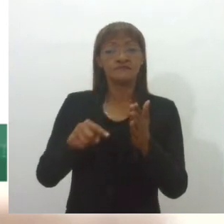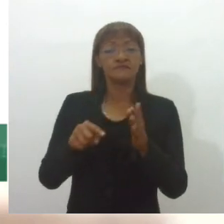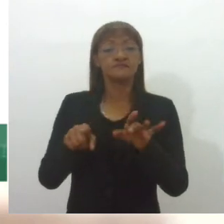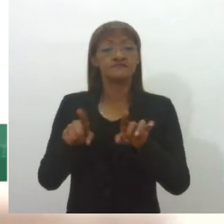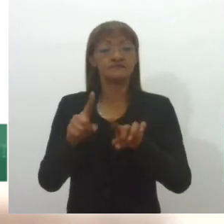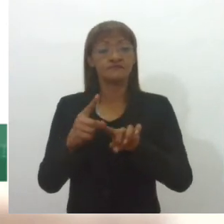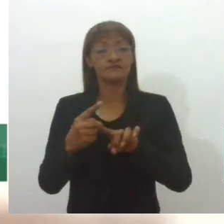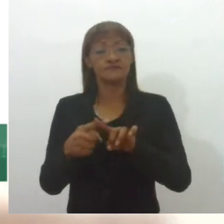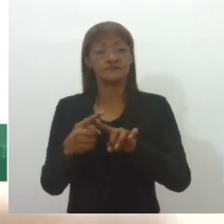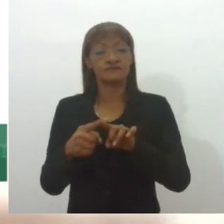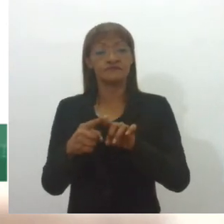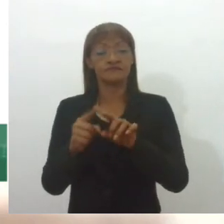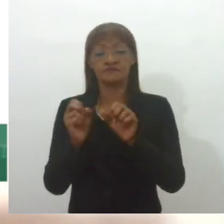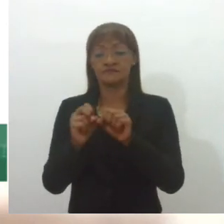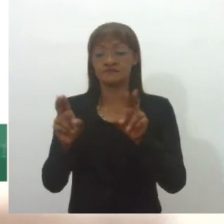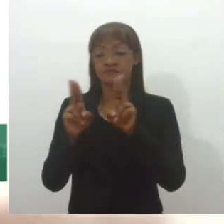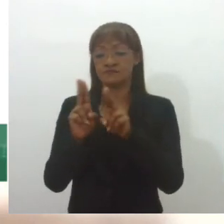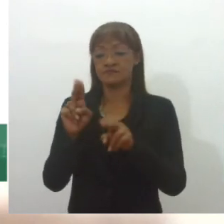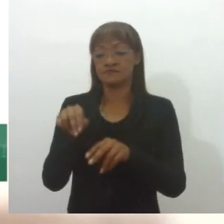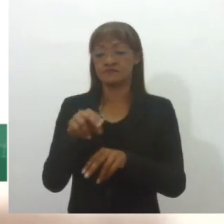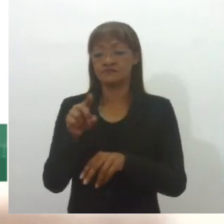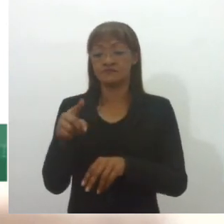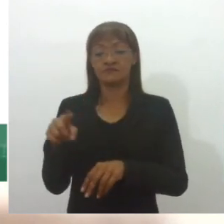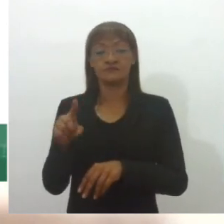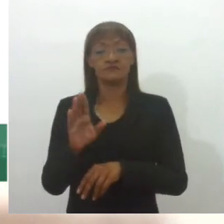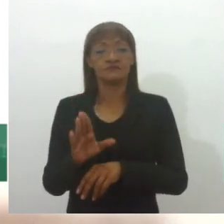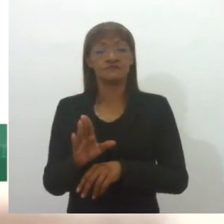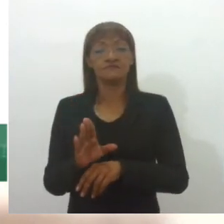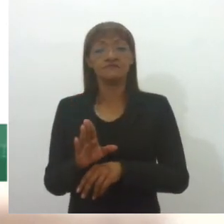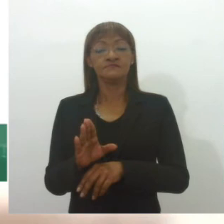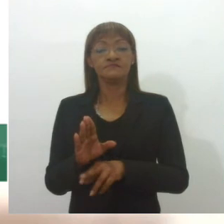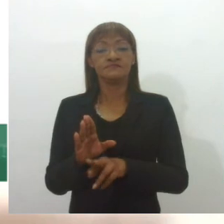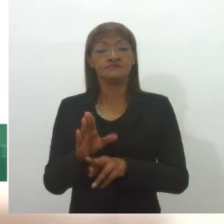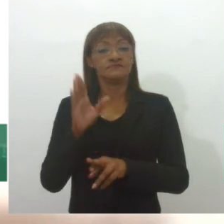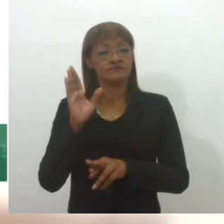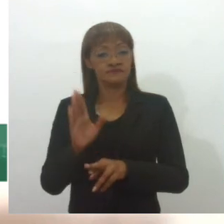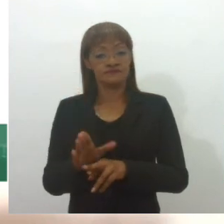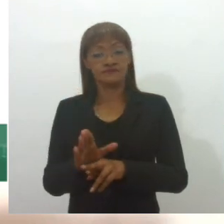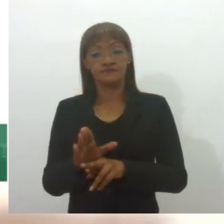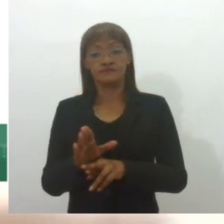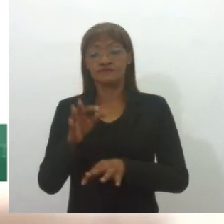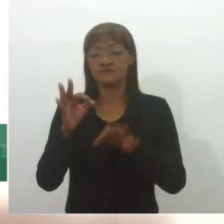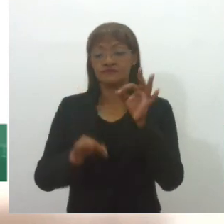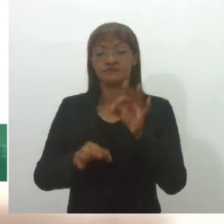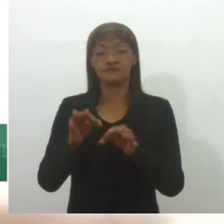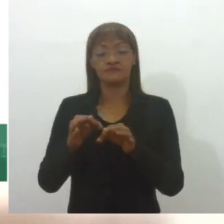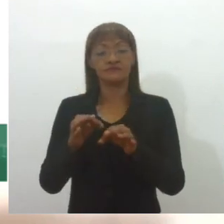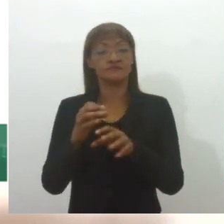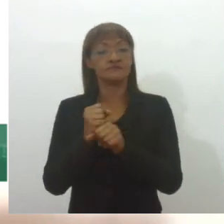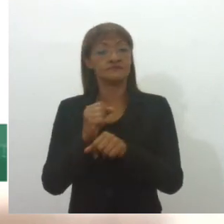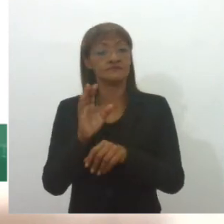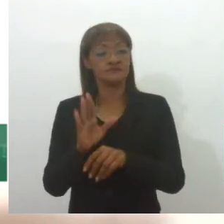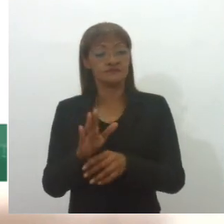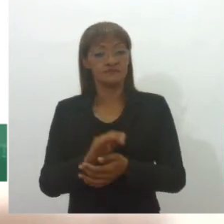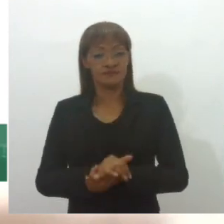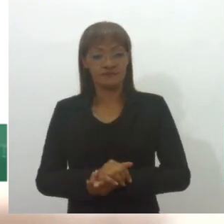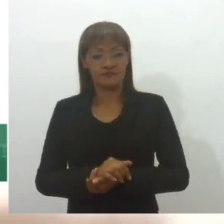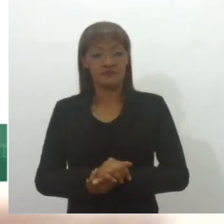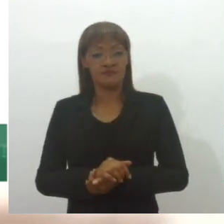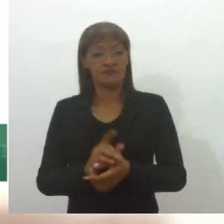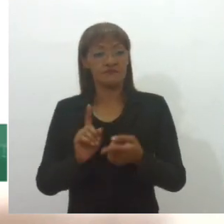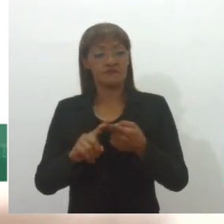já pacificada pelo STF. Então, ao meu ver, seria um tiro no pé ele vetar, do ponto de vista